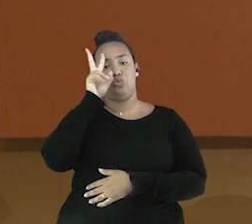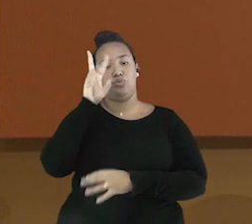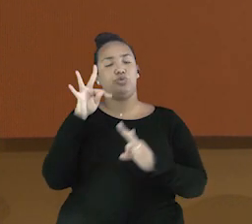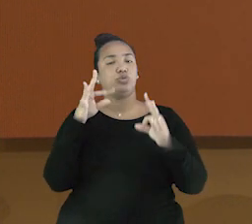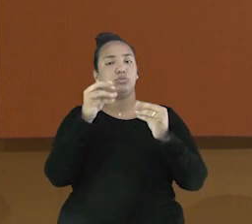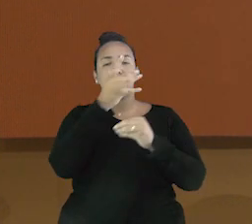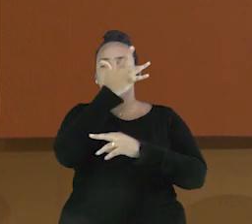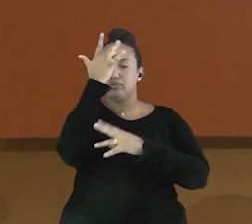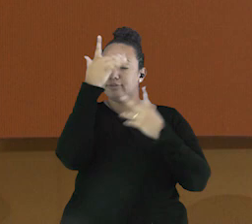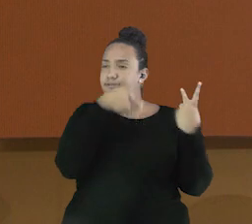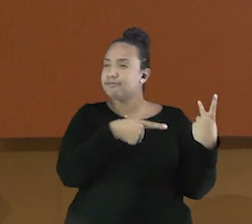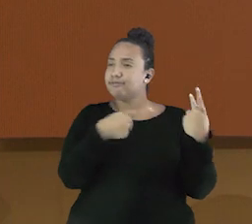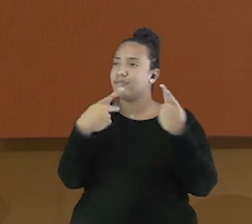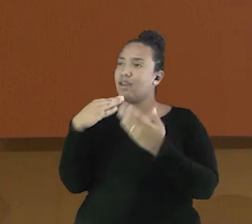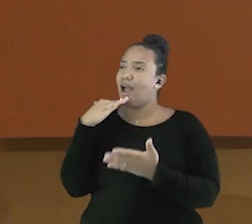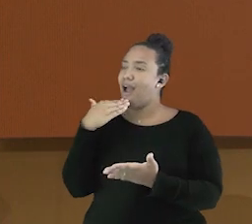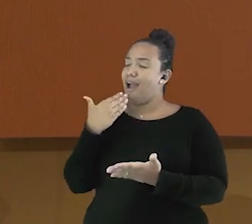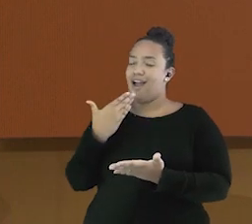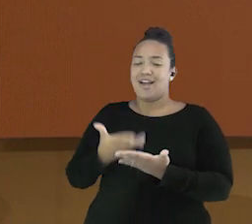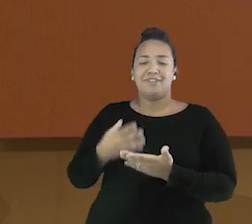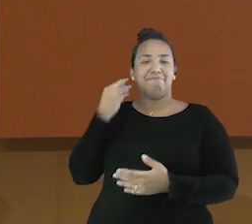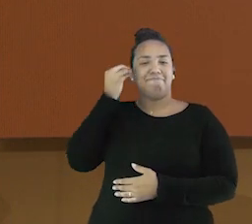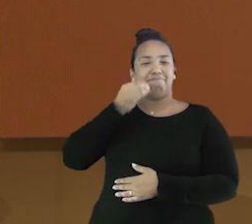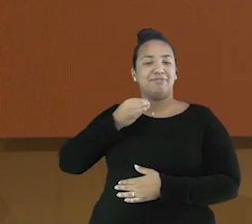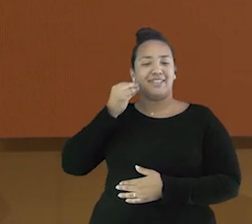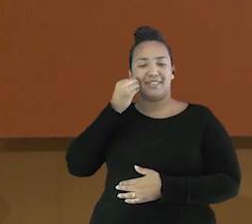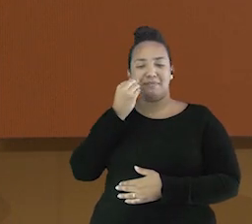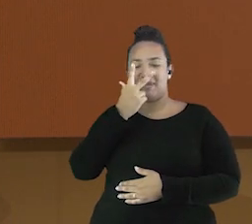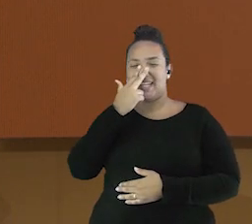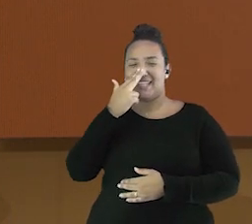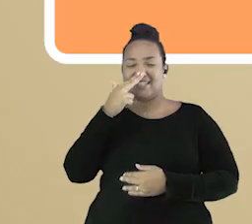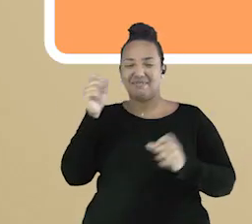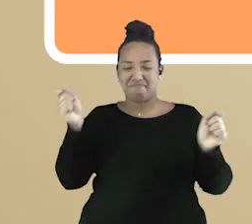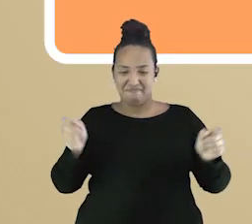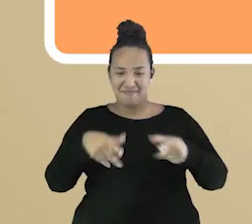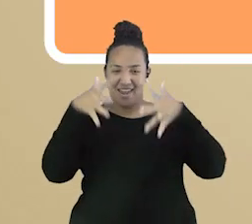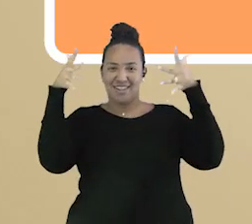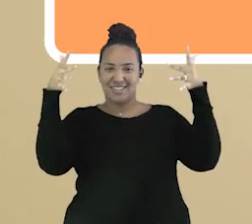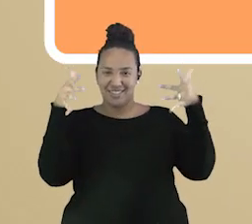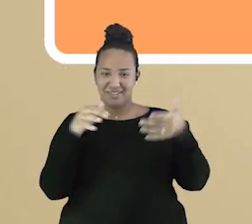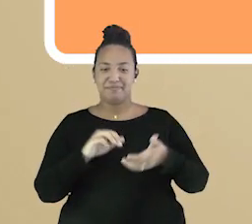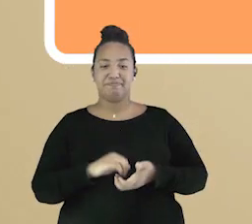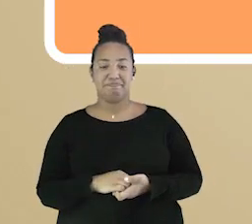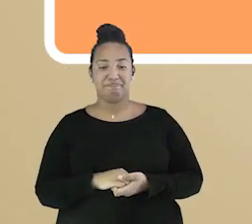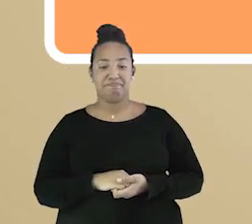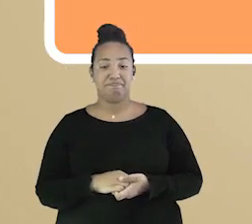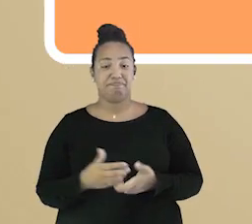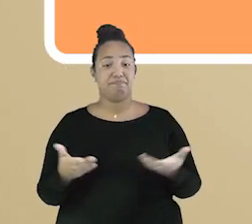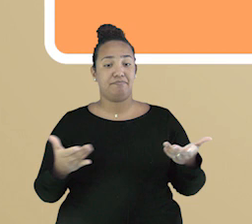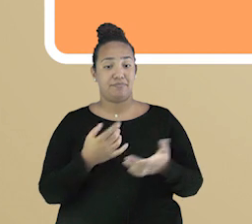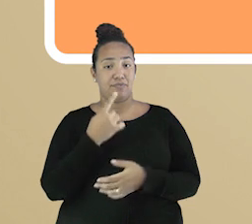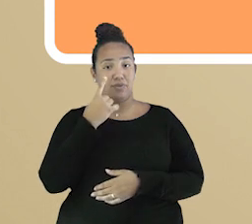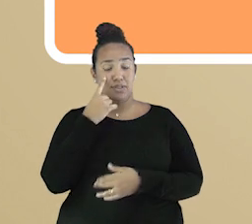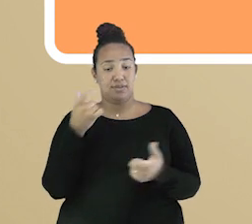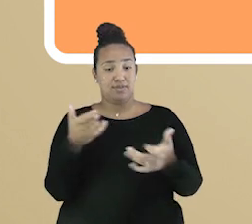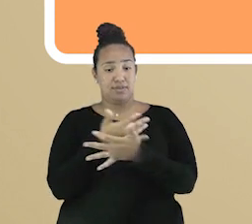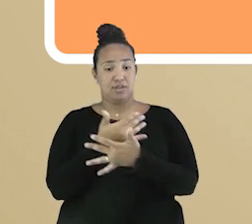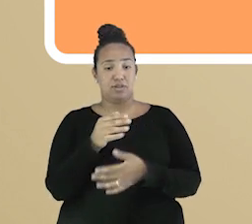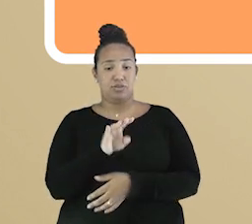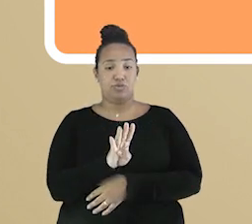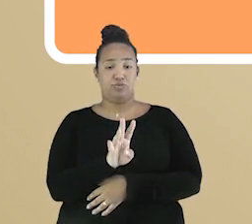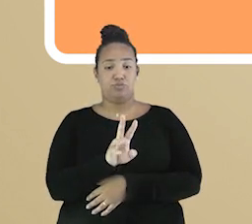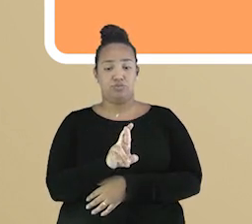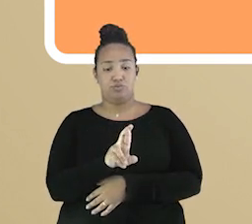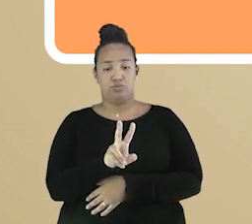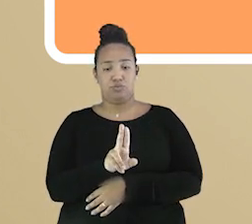encanta todos os visitantes que buscam uma experiência de conto de fadas. Aqui temos Bugres, uma cidade que fica